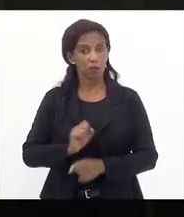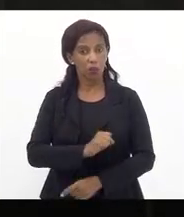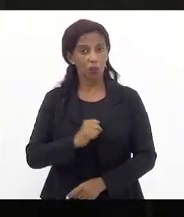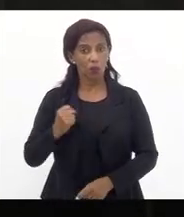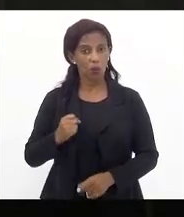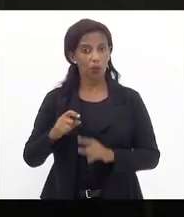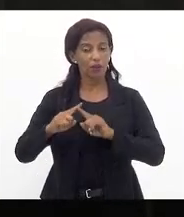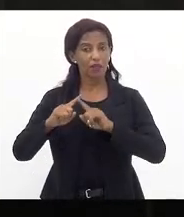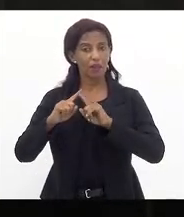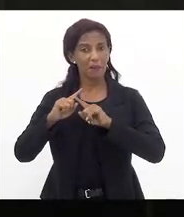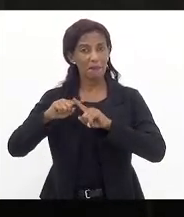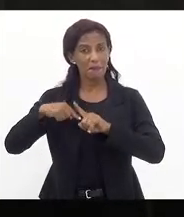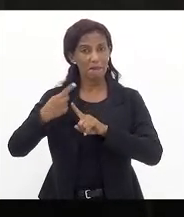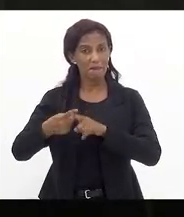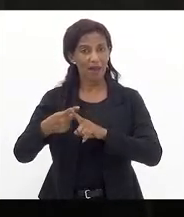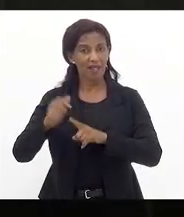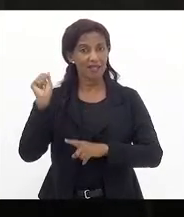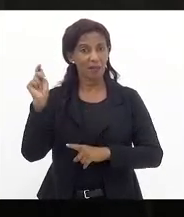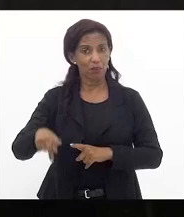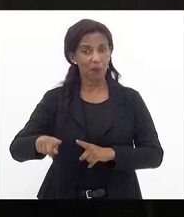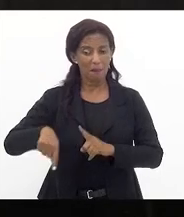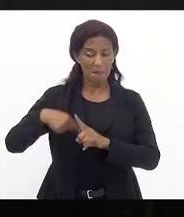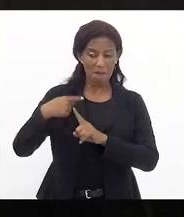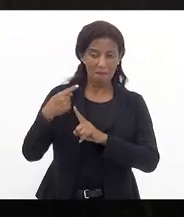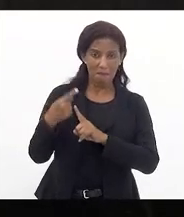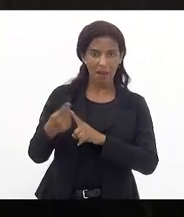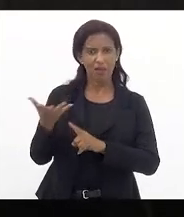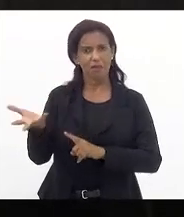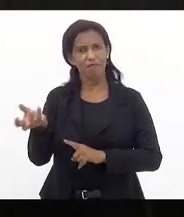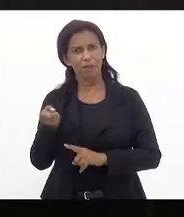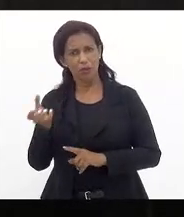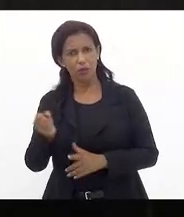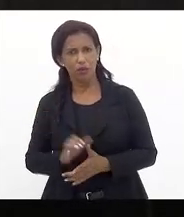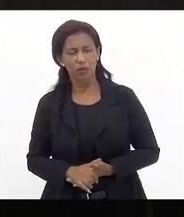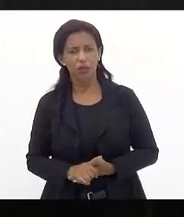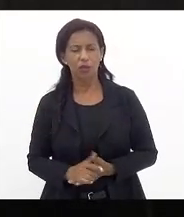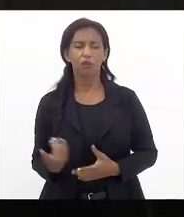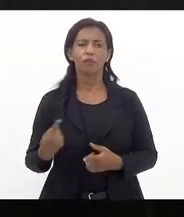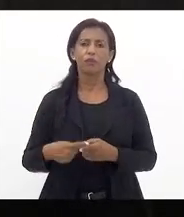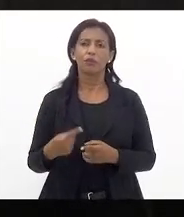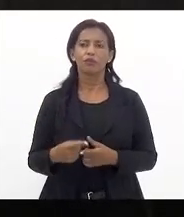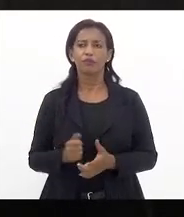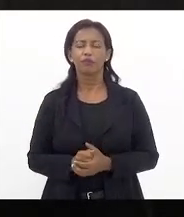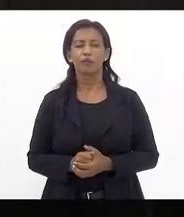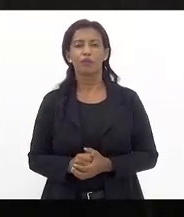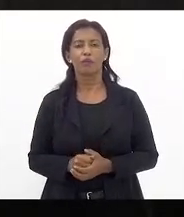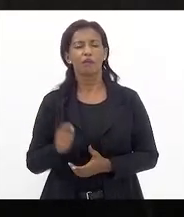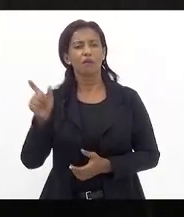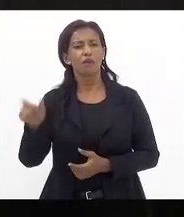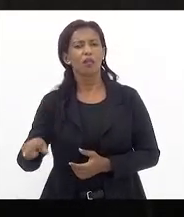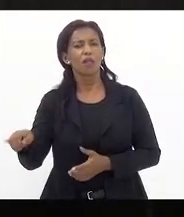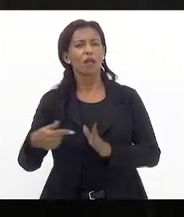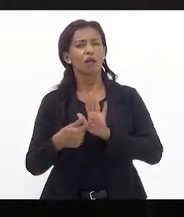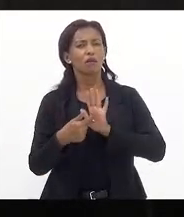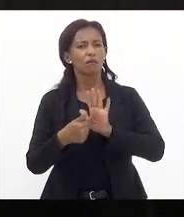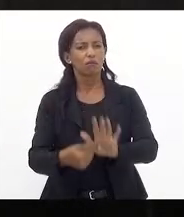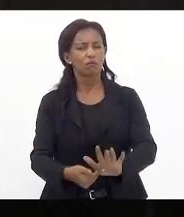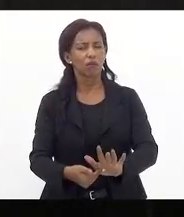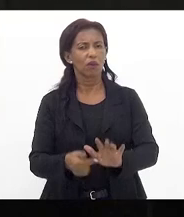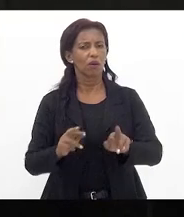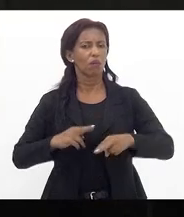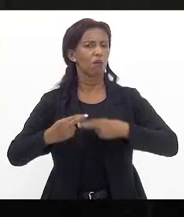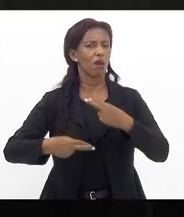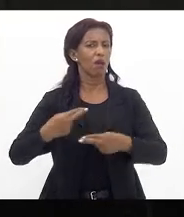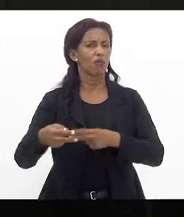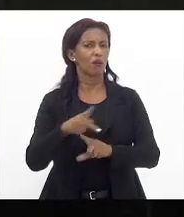os aposentados, um pouco mais as pensionistas. Por quê? Ele quer apresentar uma